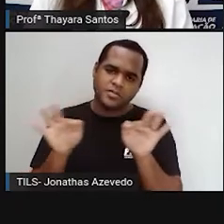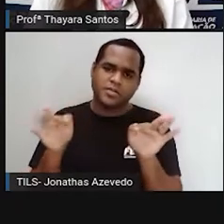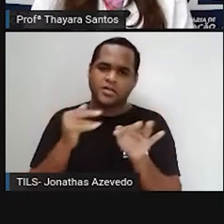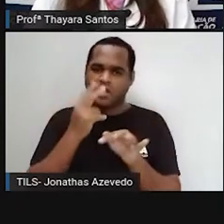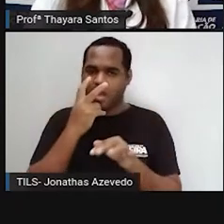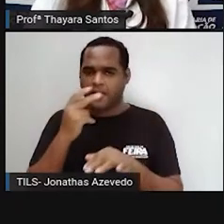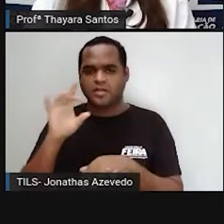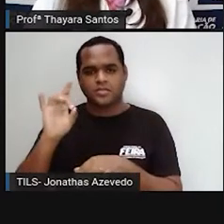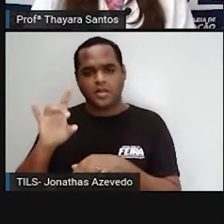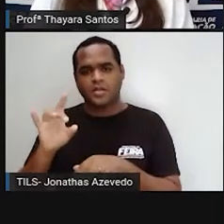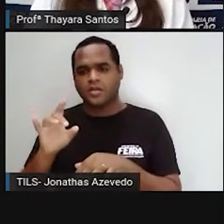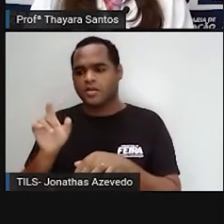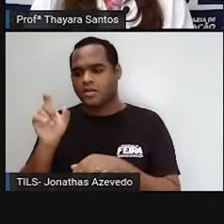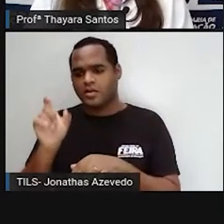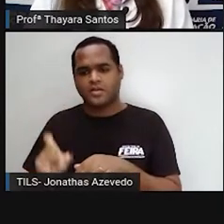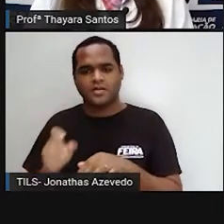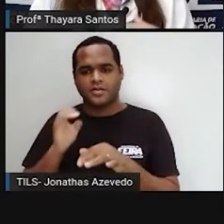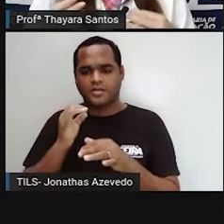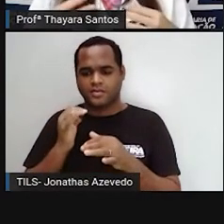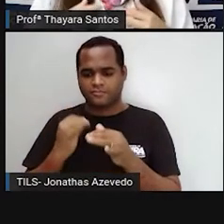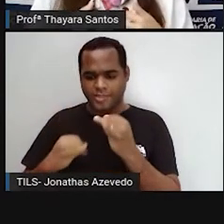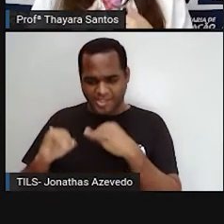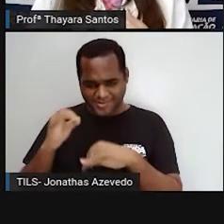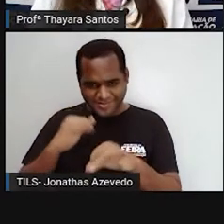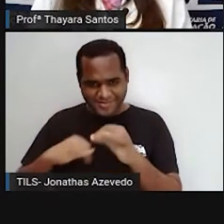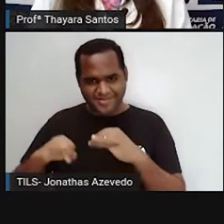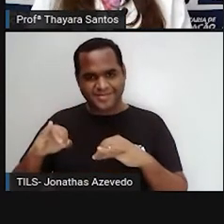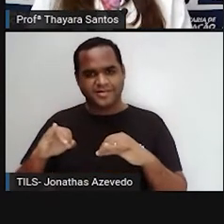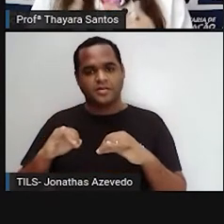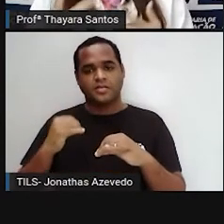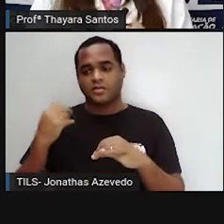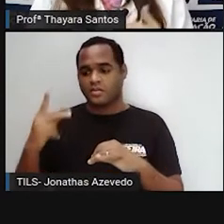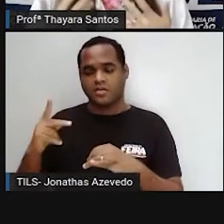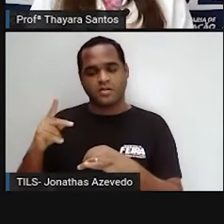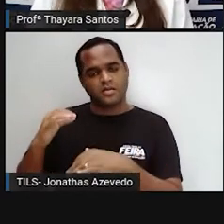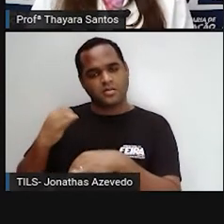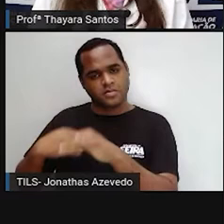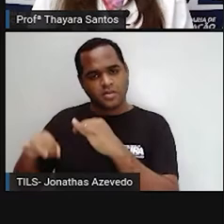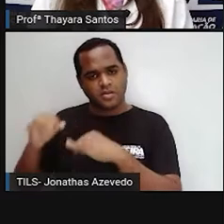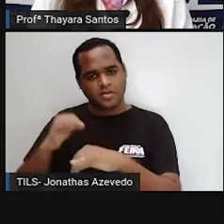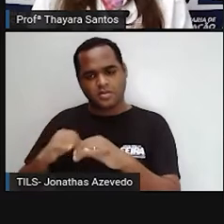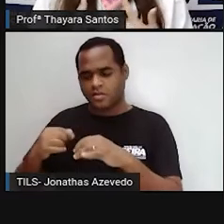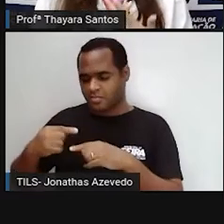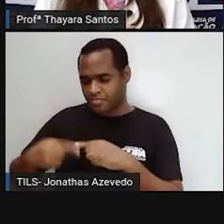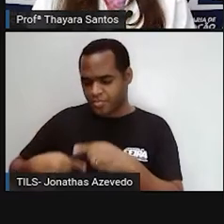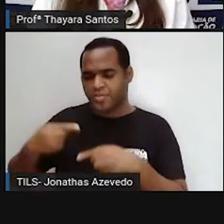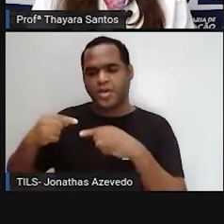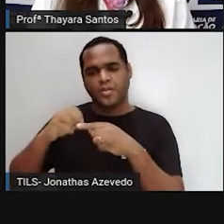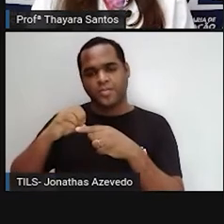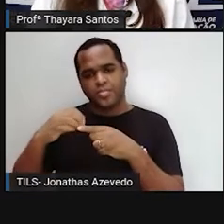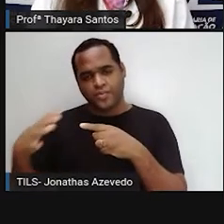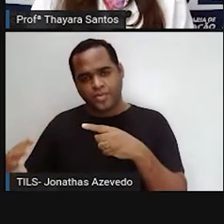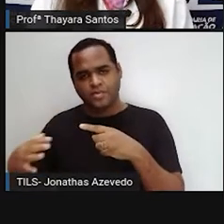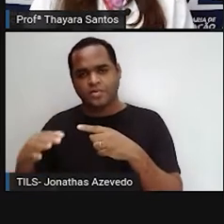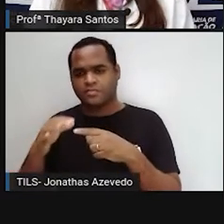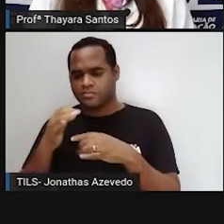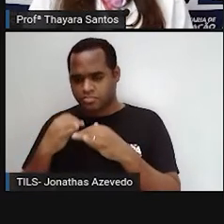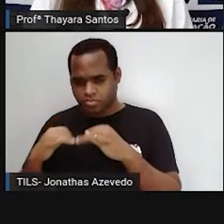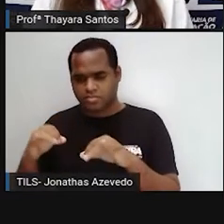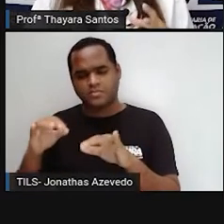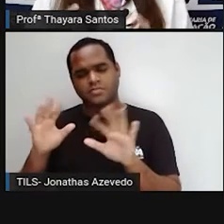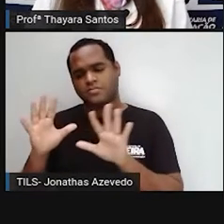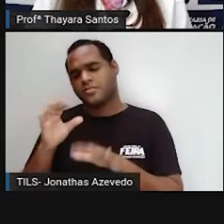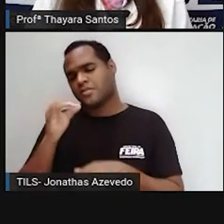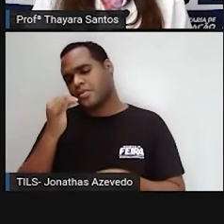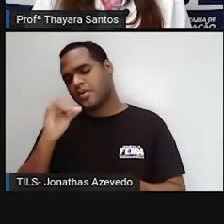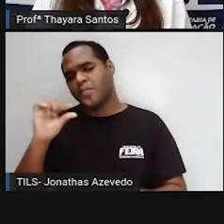Ele depende menos de um gasto energético, né? Aquele organismo ele gasta menos energia se reproduzindo assexuadamente.